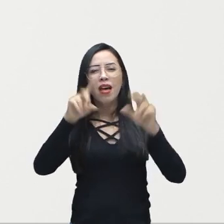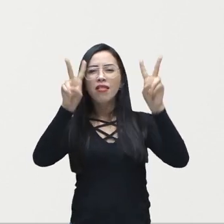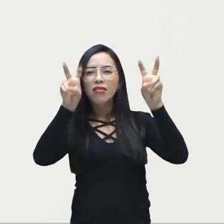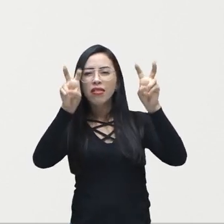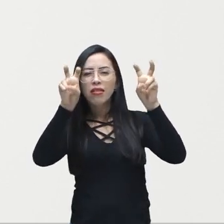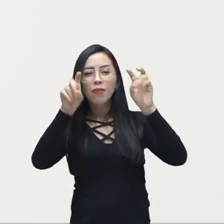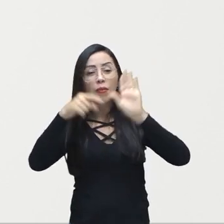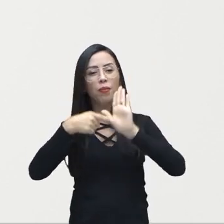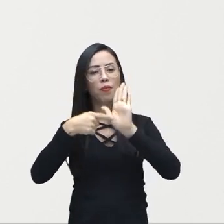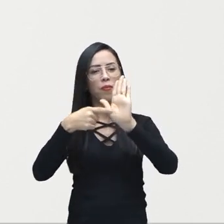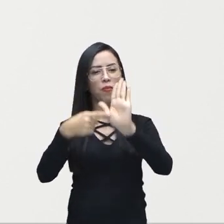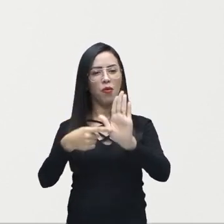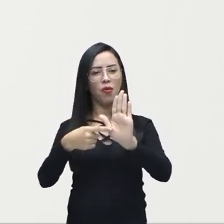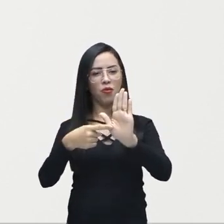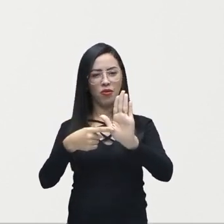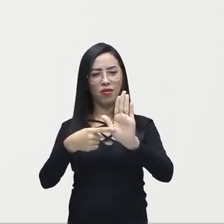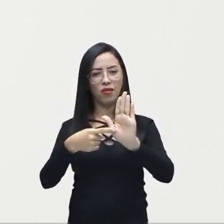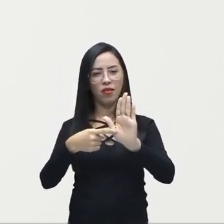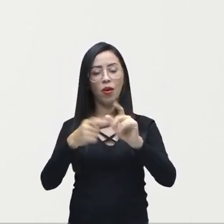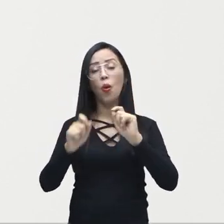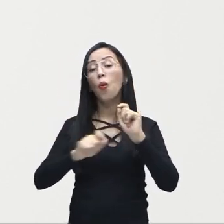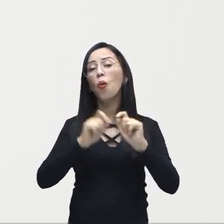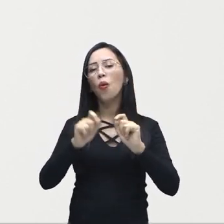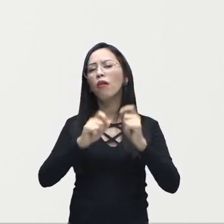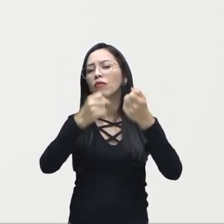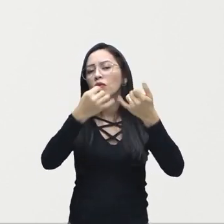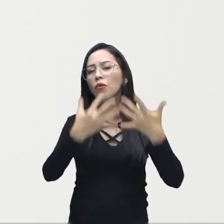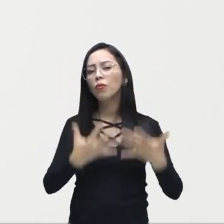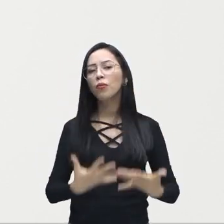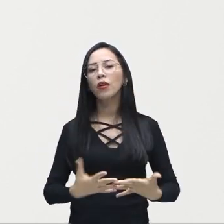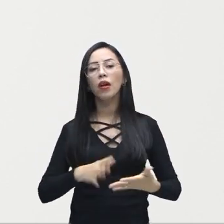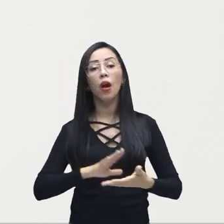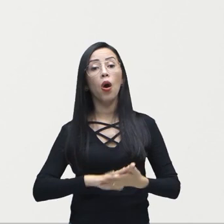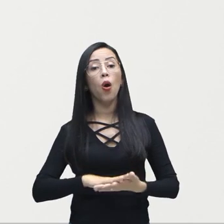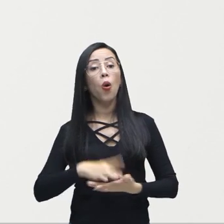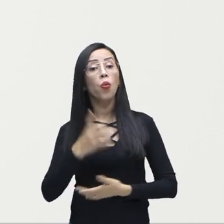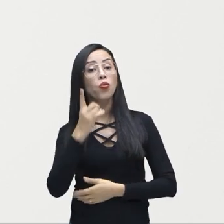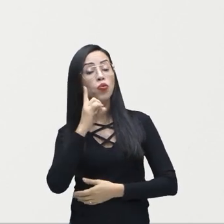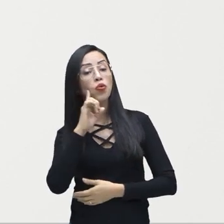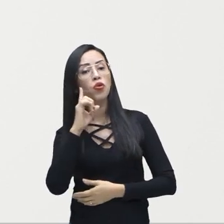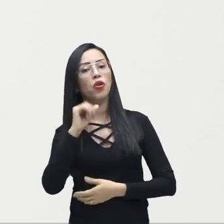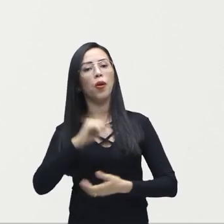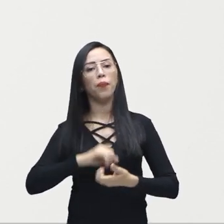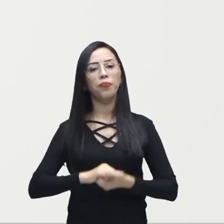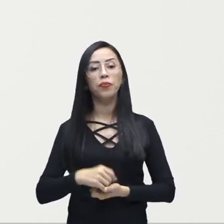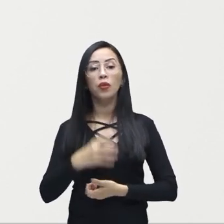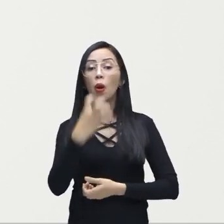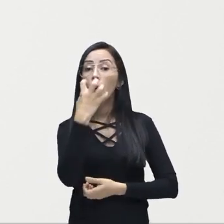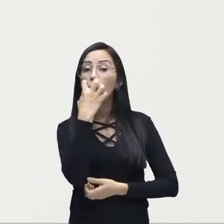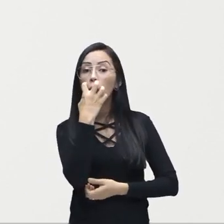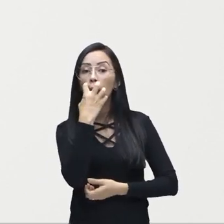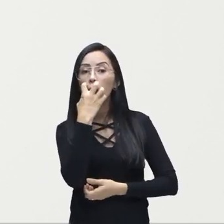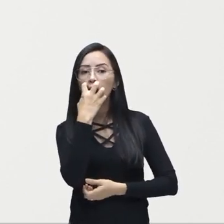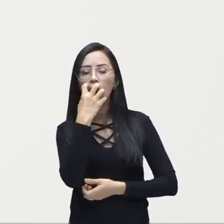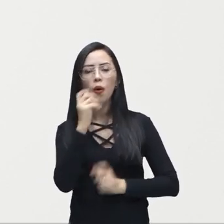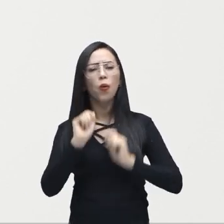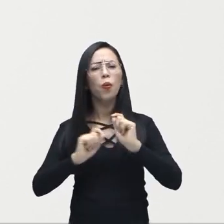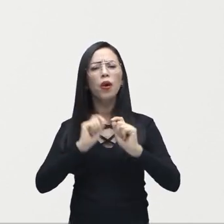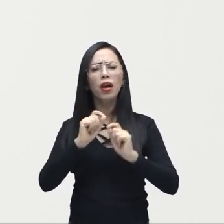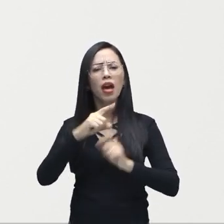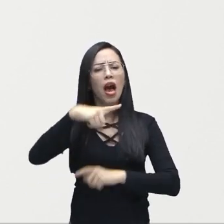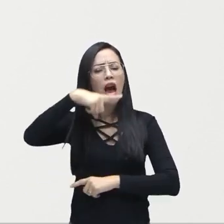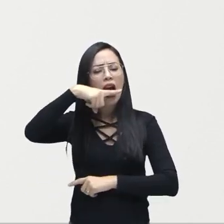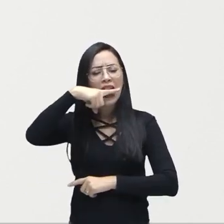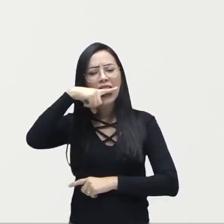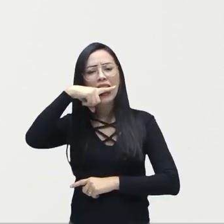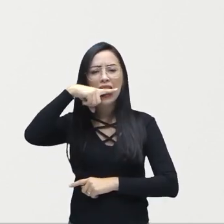tratado. Então vamos lá, mais uma leitura. Um dia, um cão ia atravessando uma ponte carregando um osso na boca. Olhando